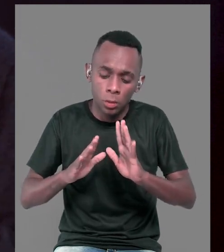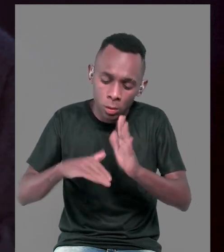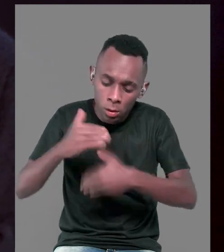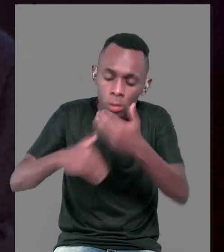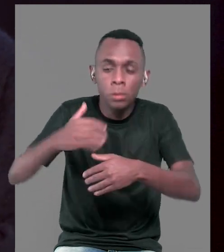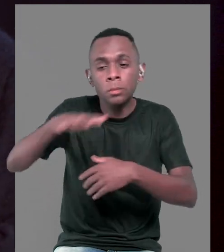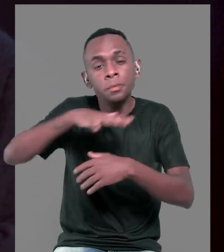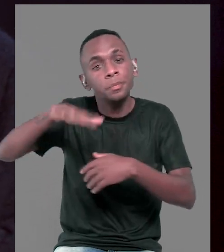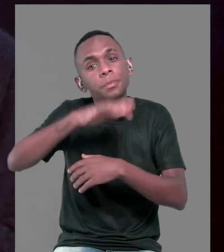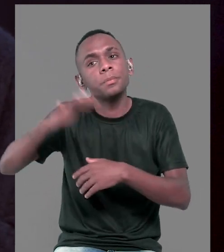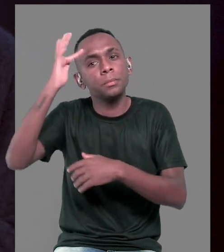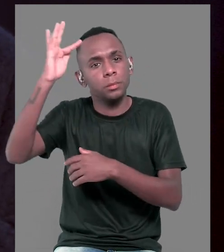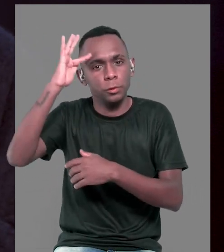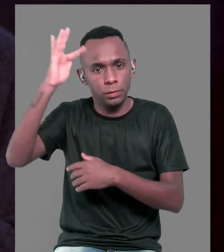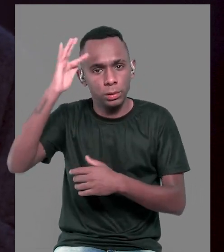filosófica.